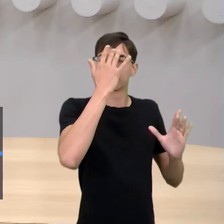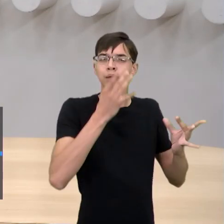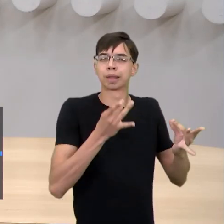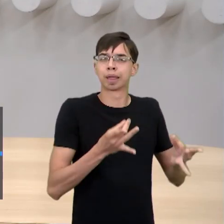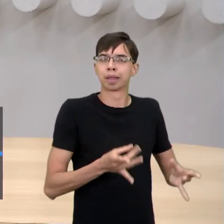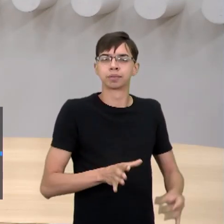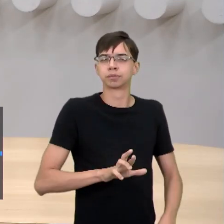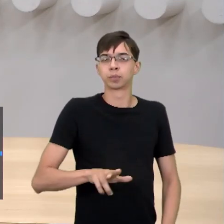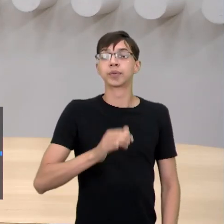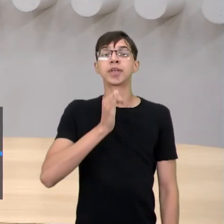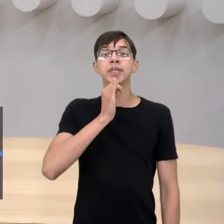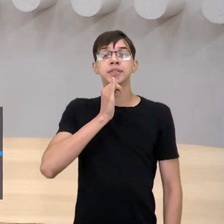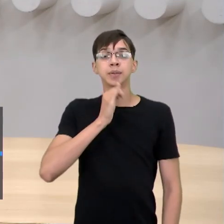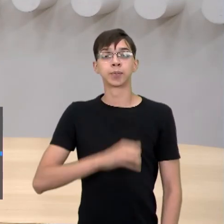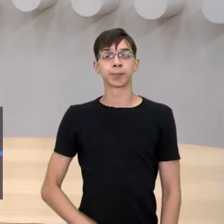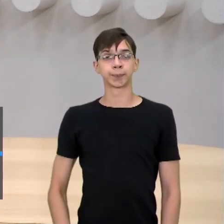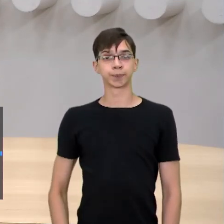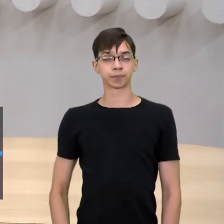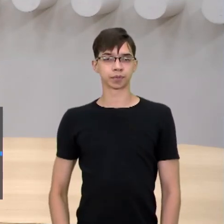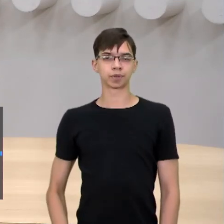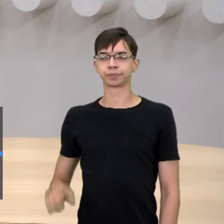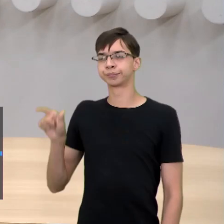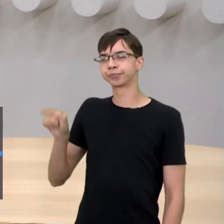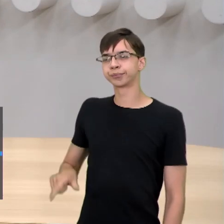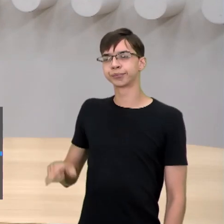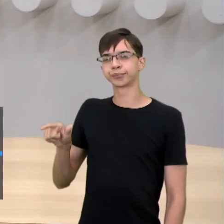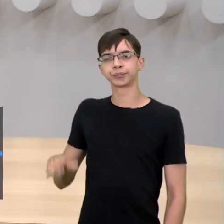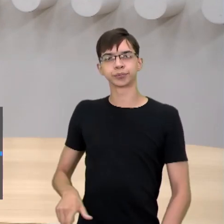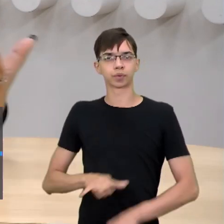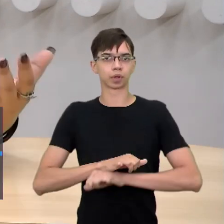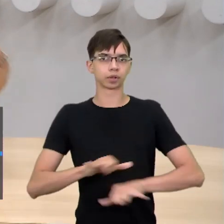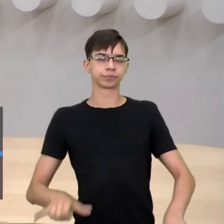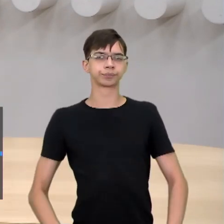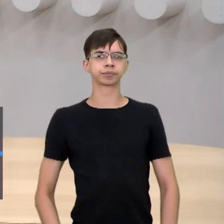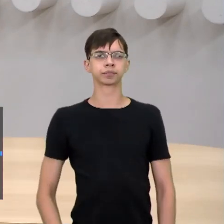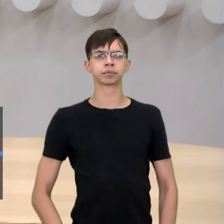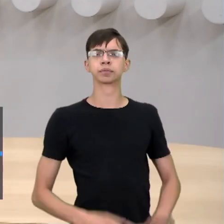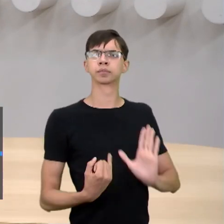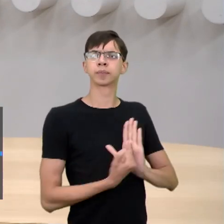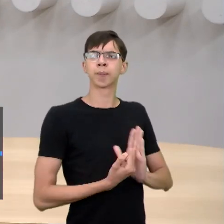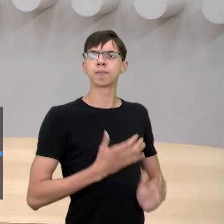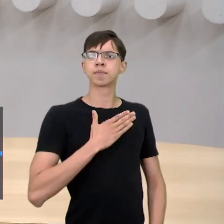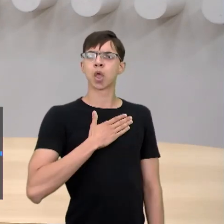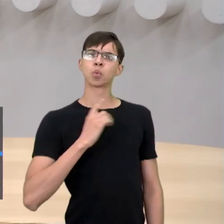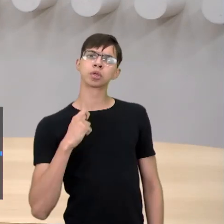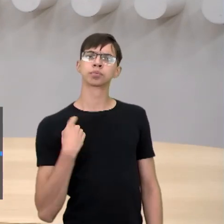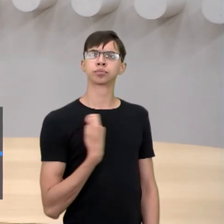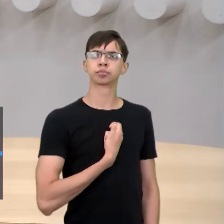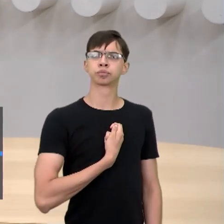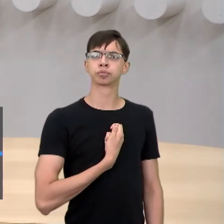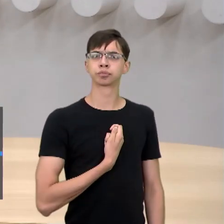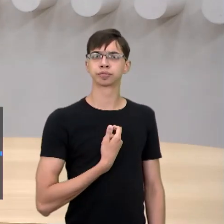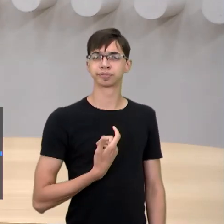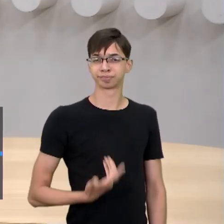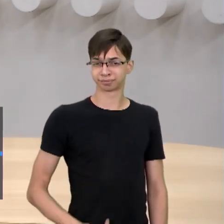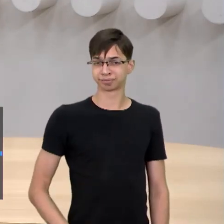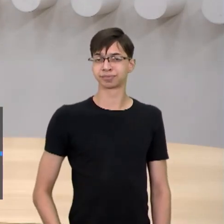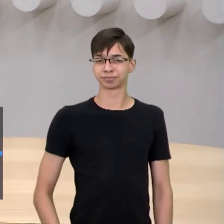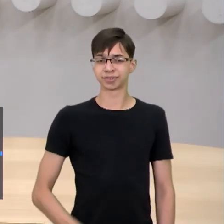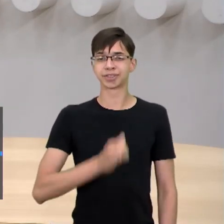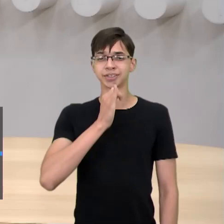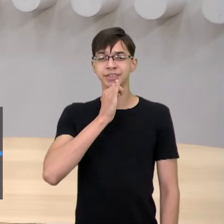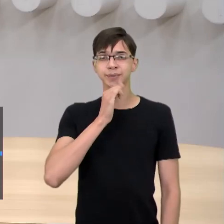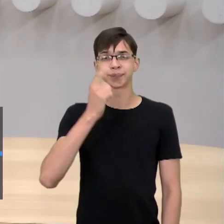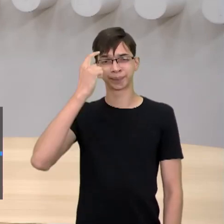minha identidade é essa, é muito com que você se identifica, né? É muito provável que se alguém chegasse e falasse assim, qual é a identidade